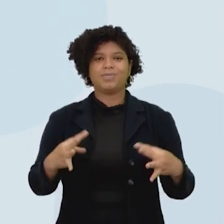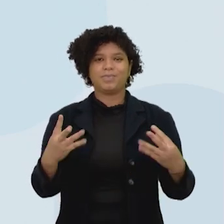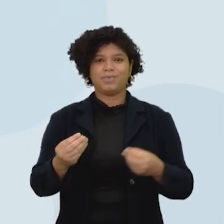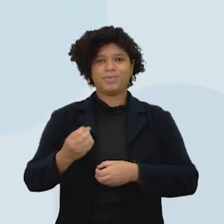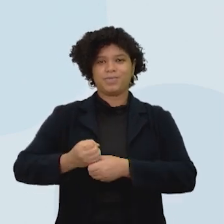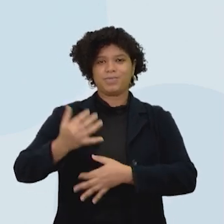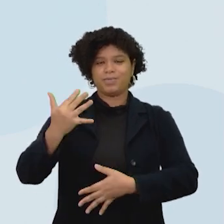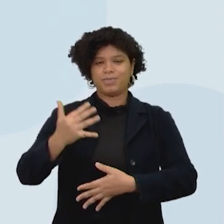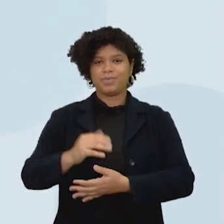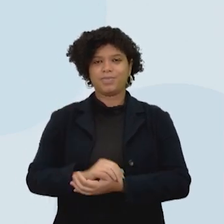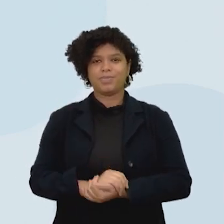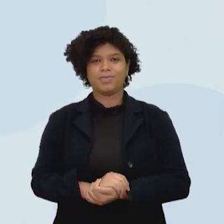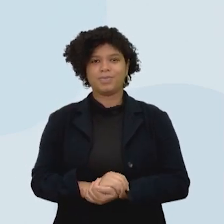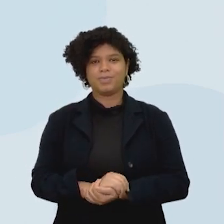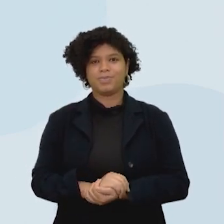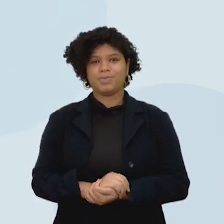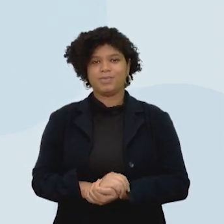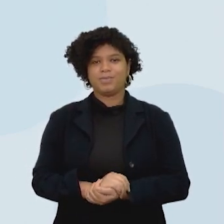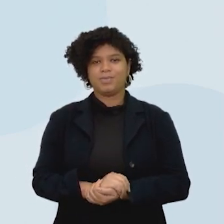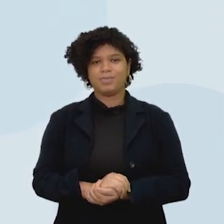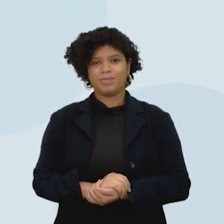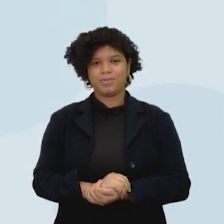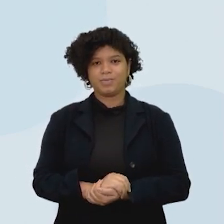no chat.